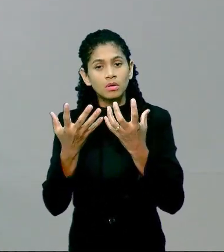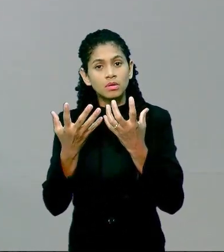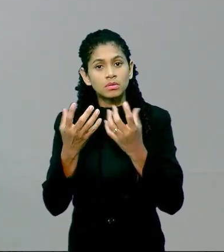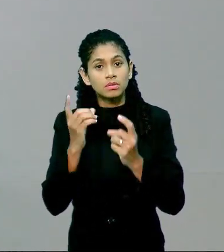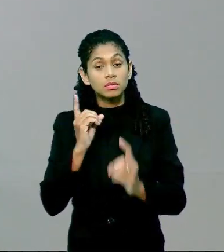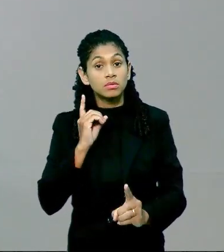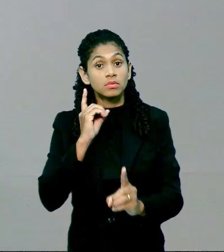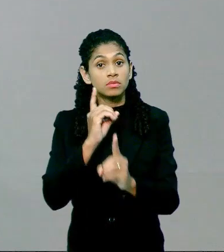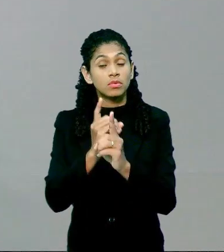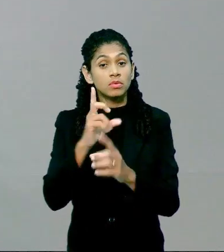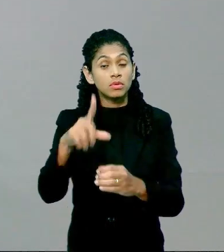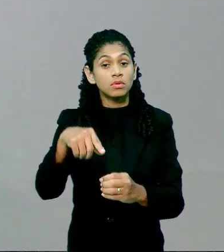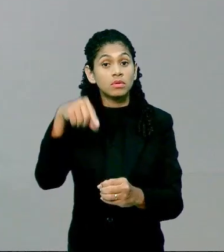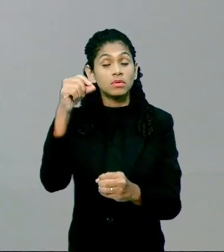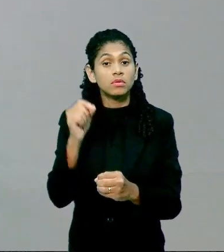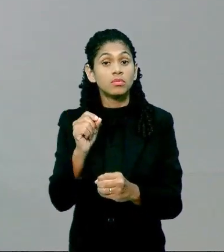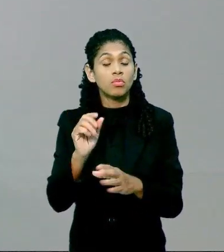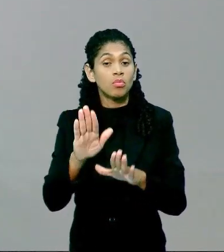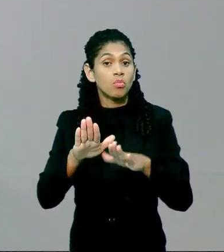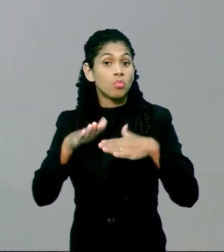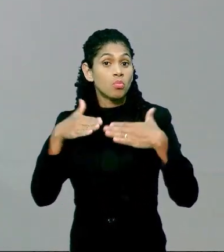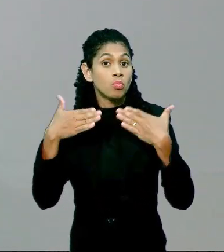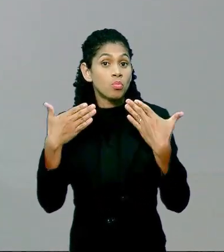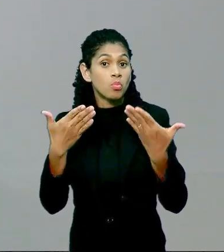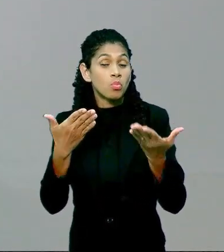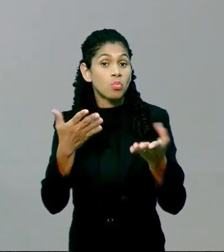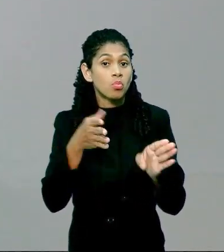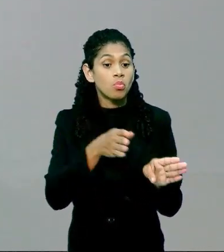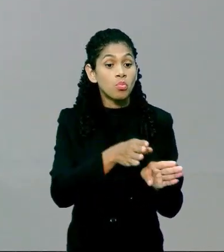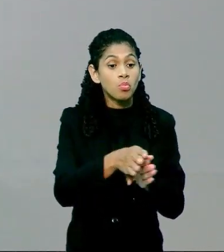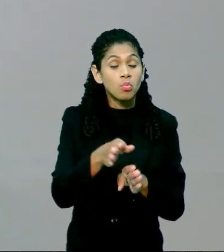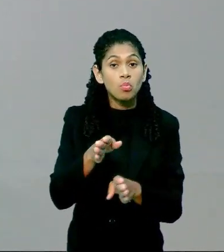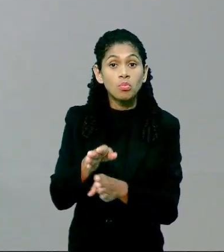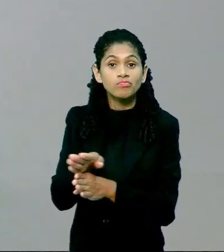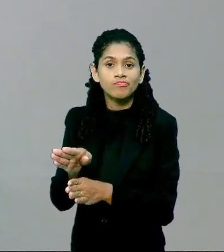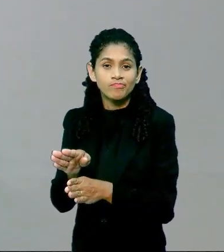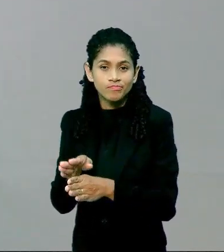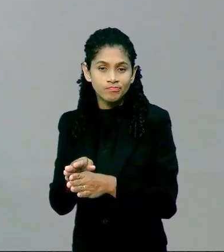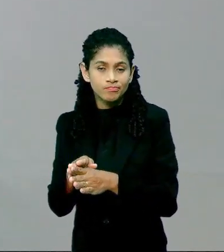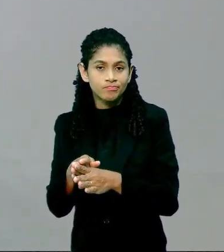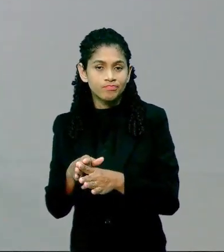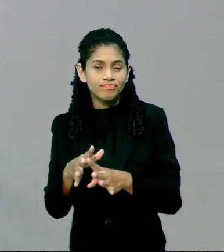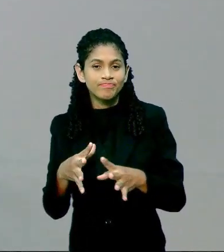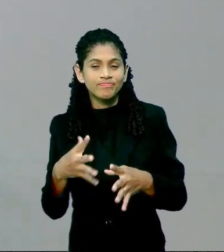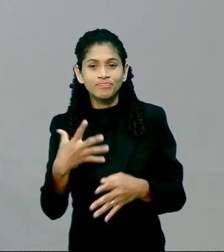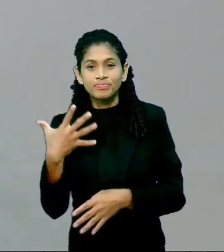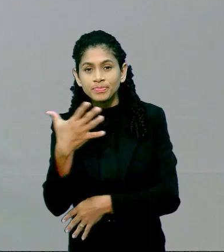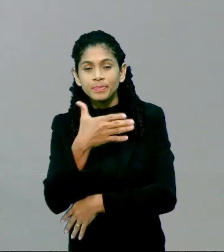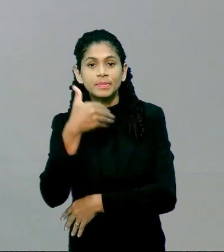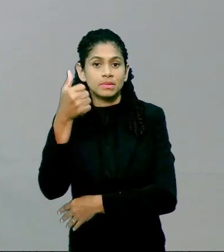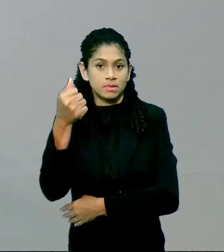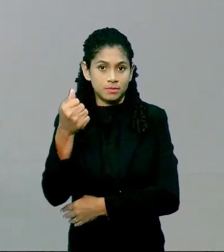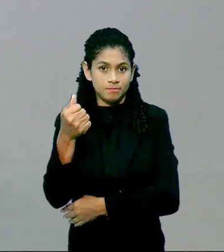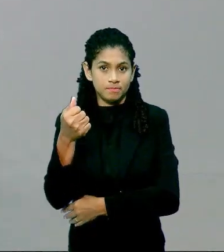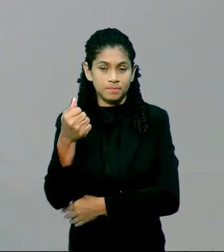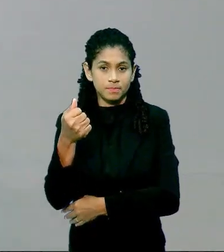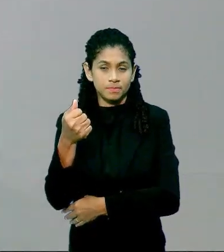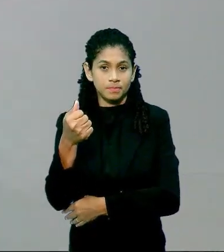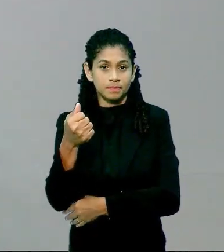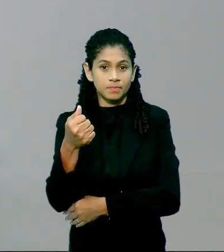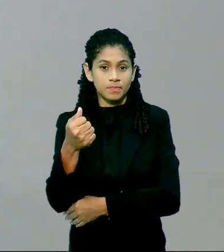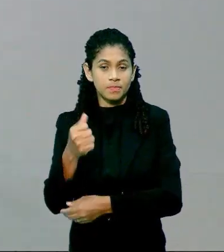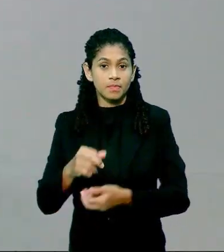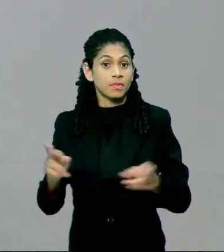nas alternativas qual o direcionamento um pouco mais coeso, um pouco mais imbricado, um pouco